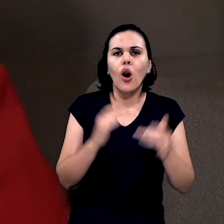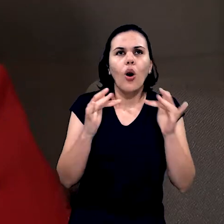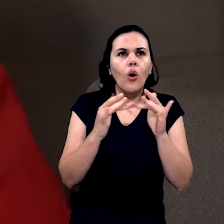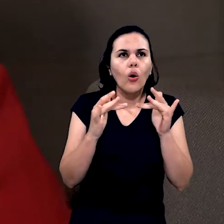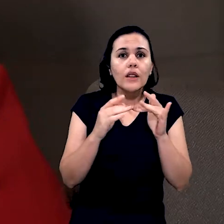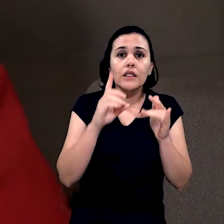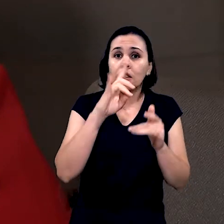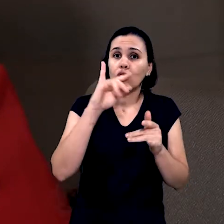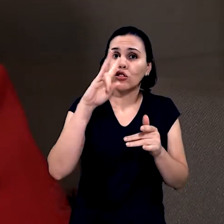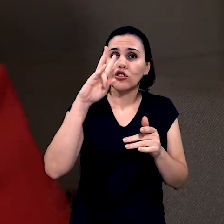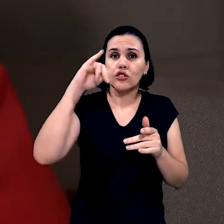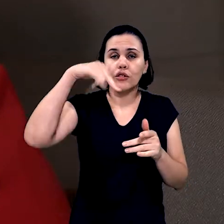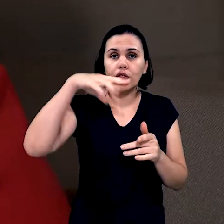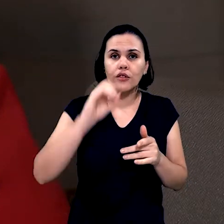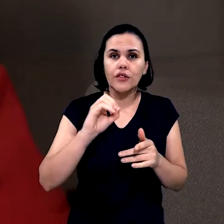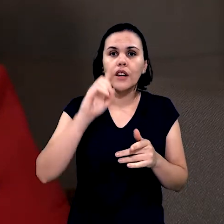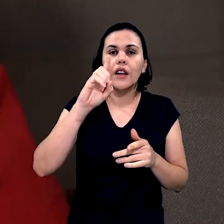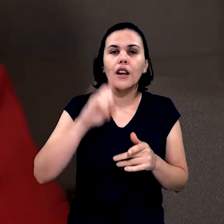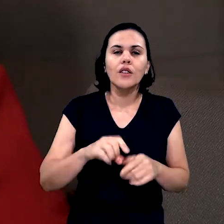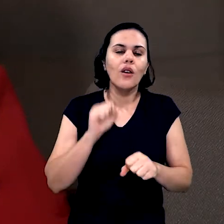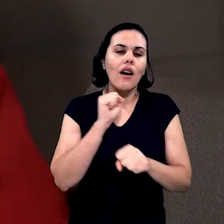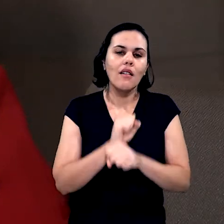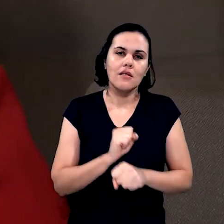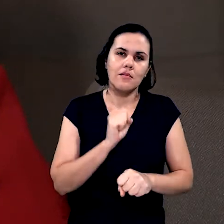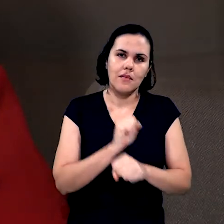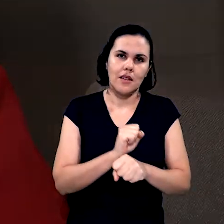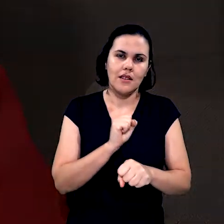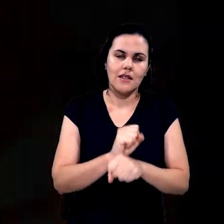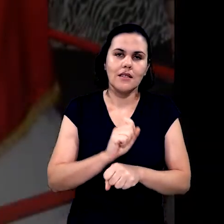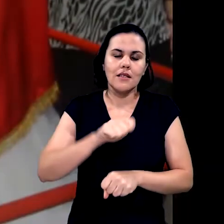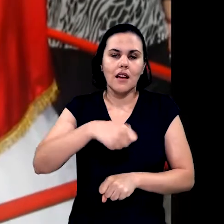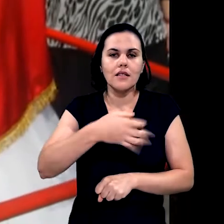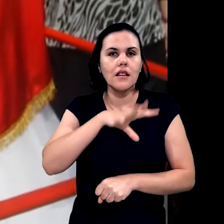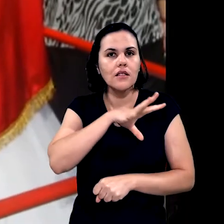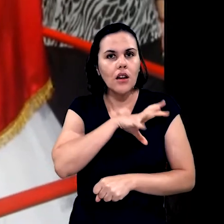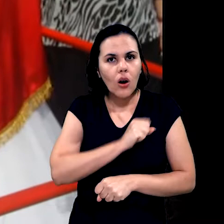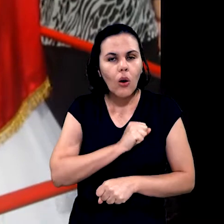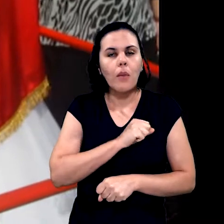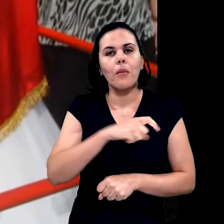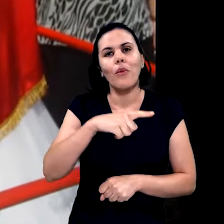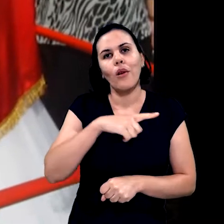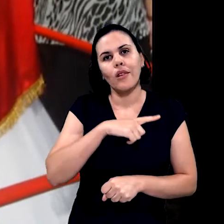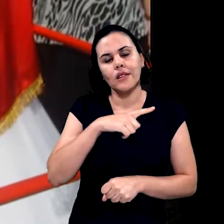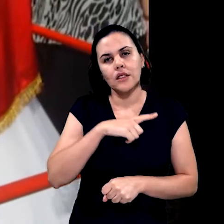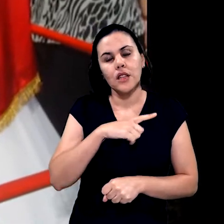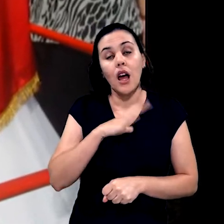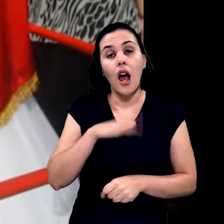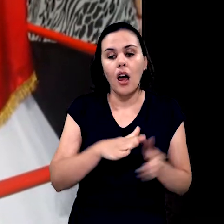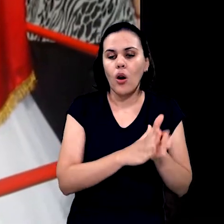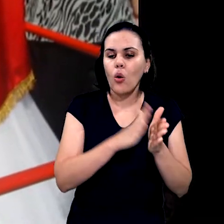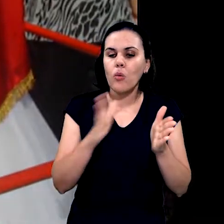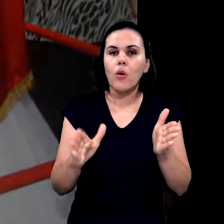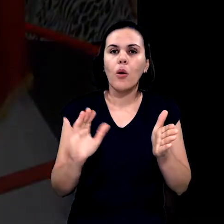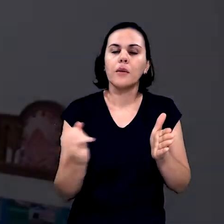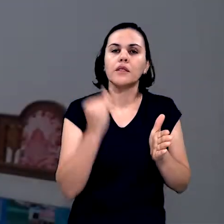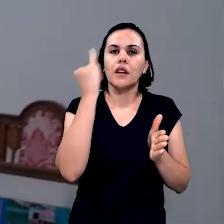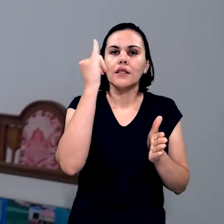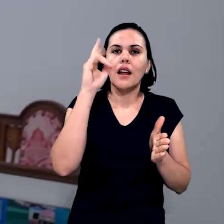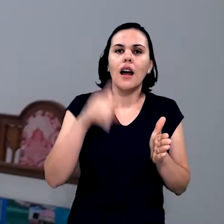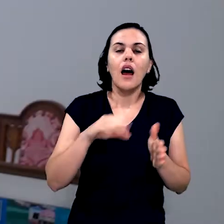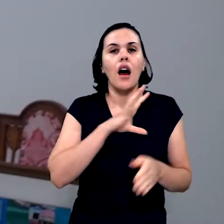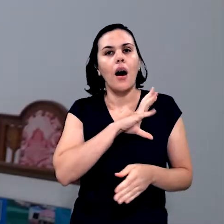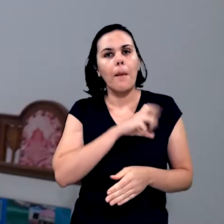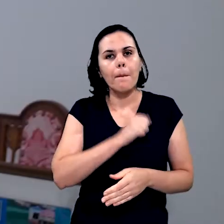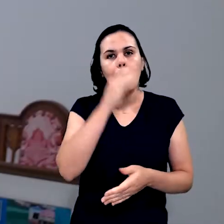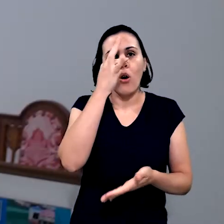com o divino, é a esperança, é o amor que transborda. É um momento muito importante